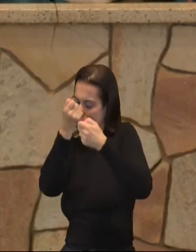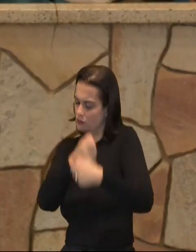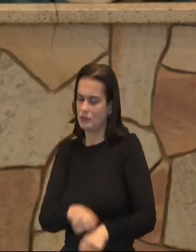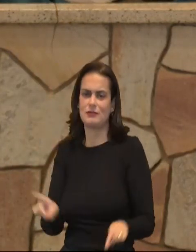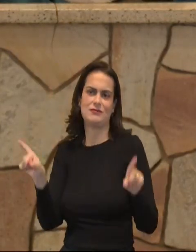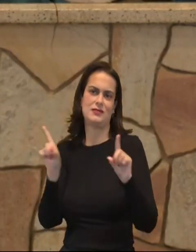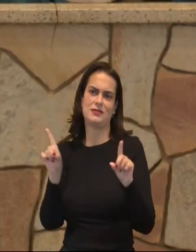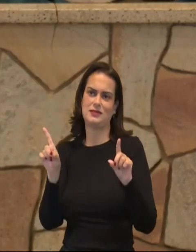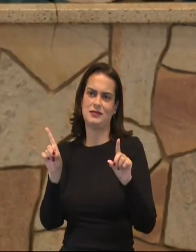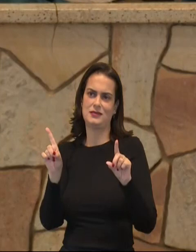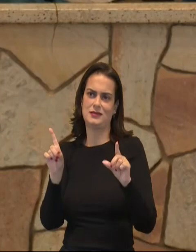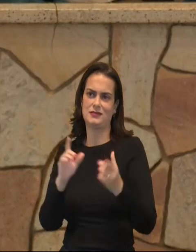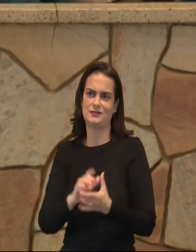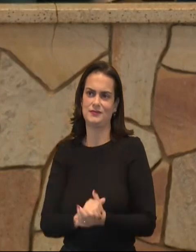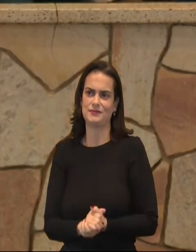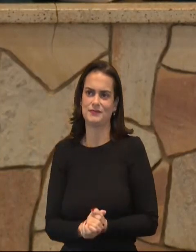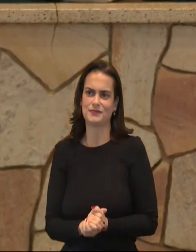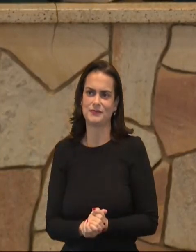medo.